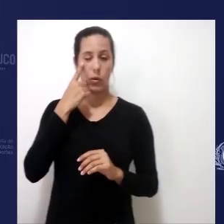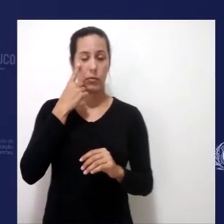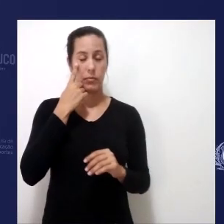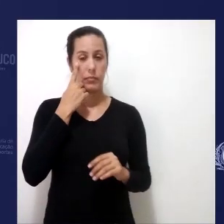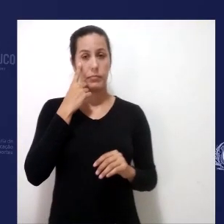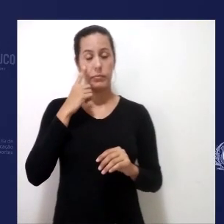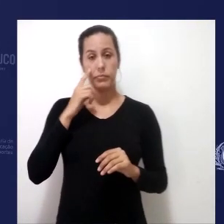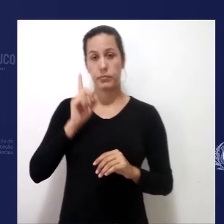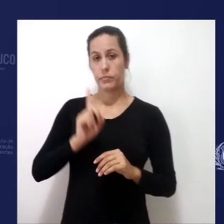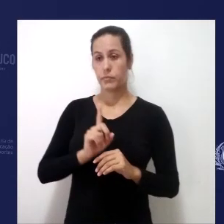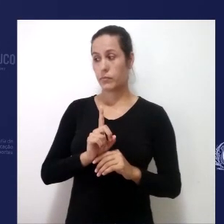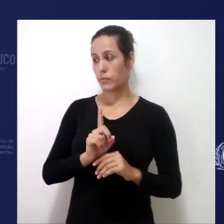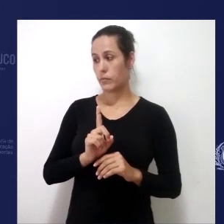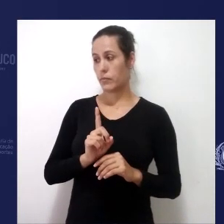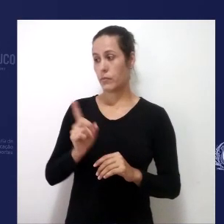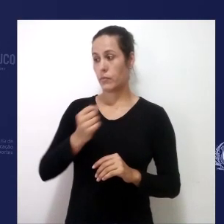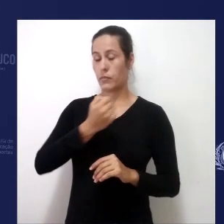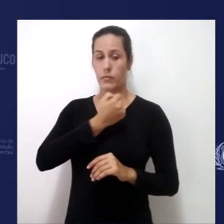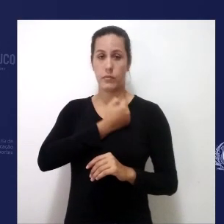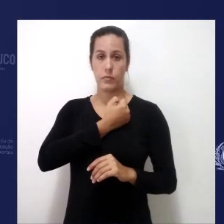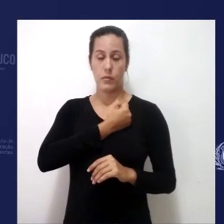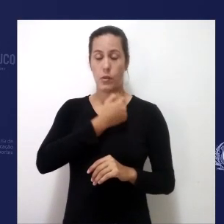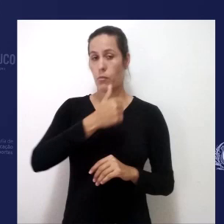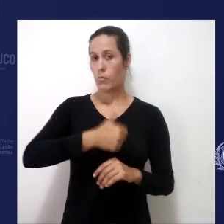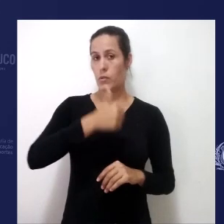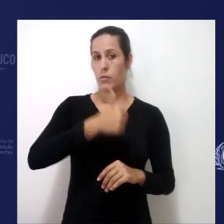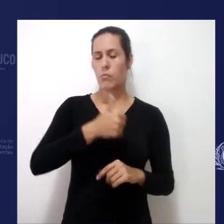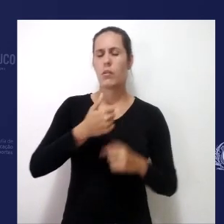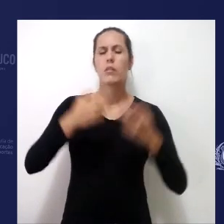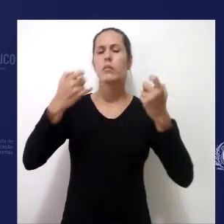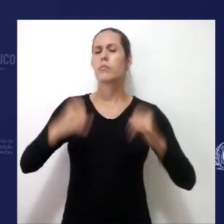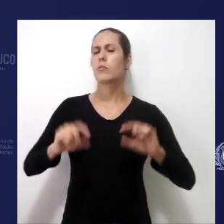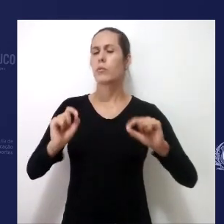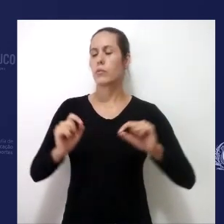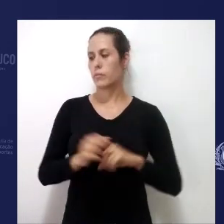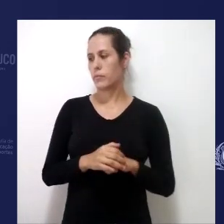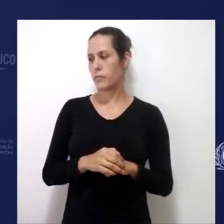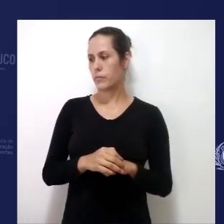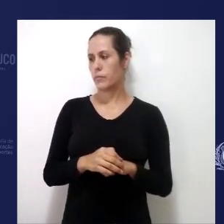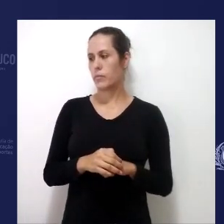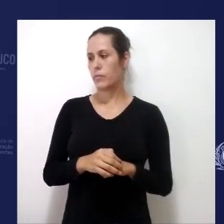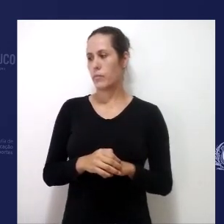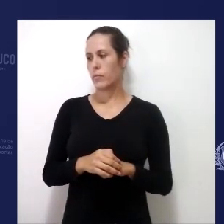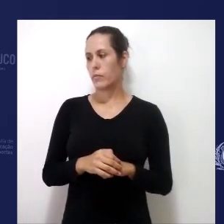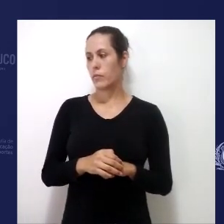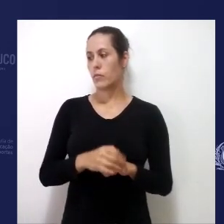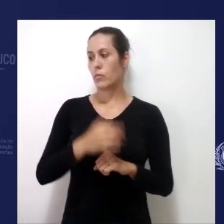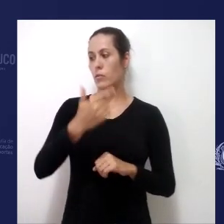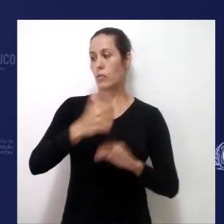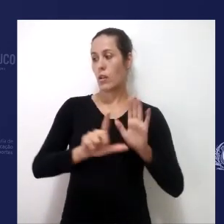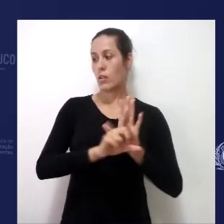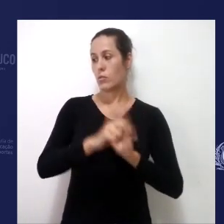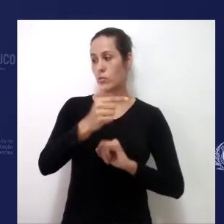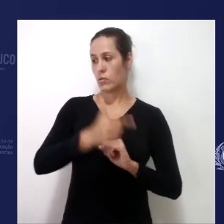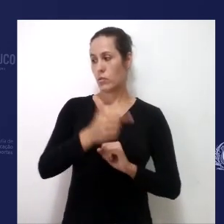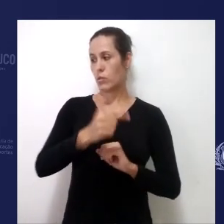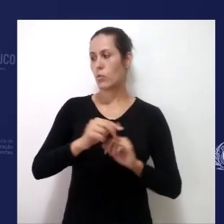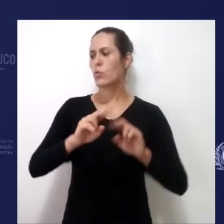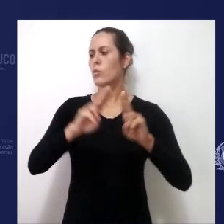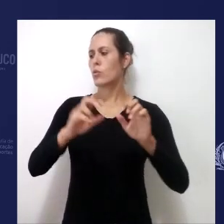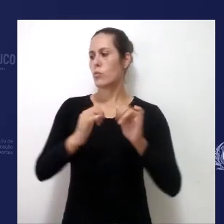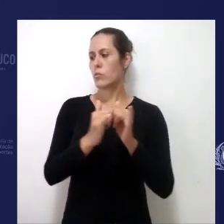questão? Observe aí na telinha. Na primeira questão vem dizendo o seguinte: o segundo princípio